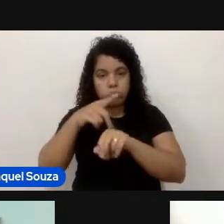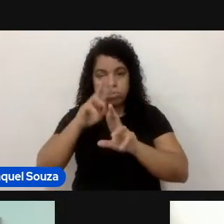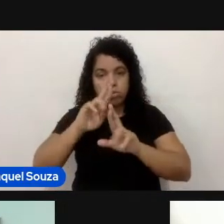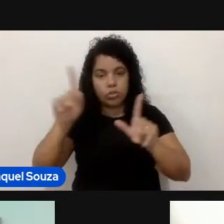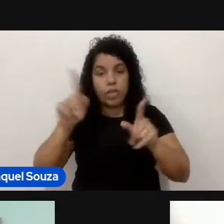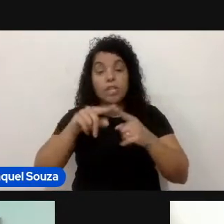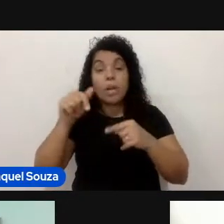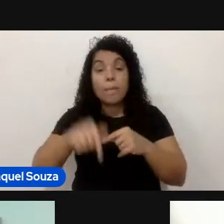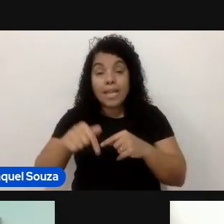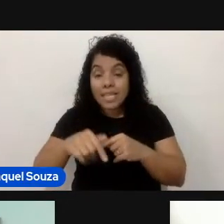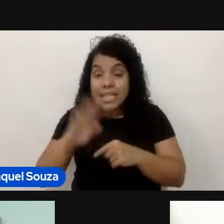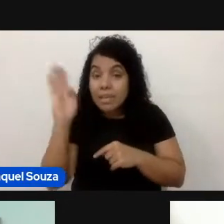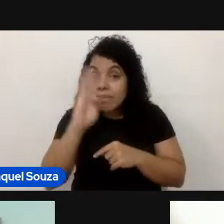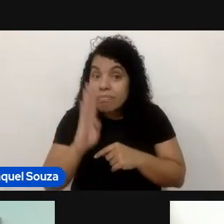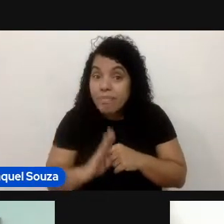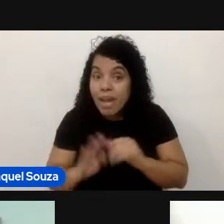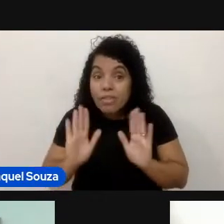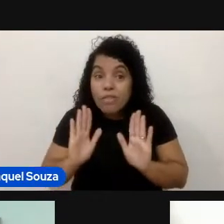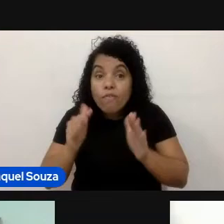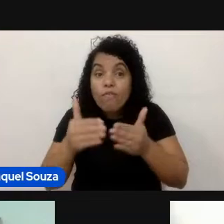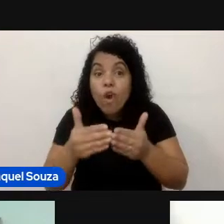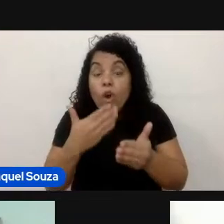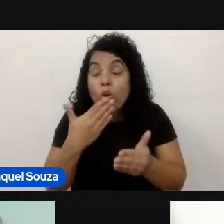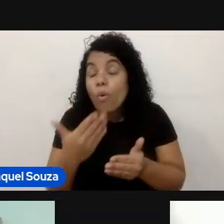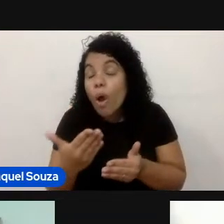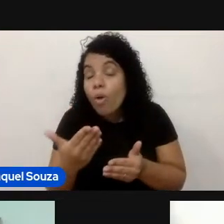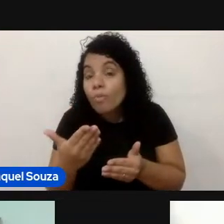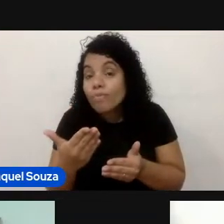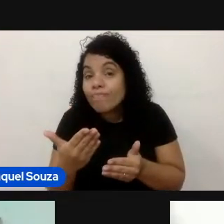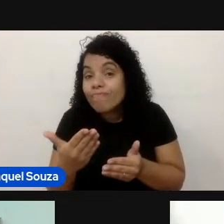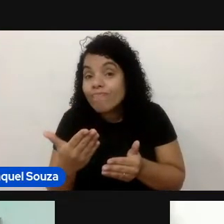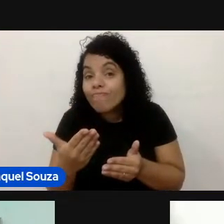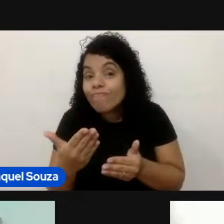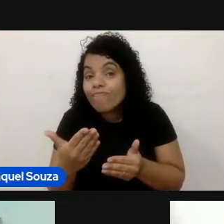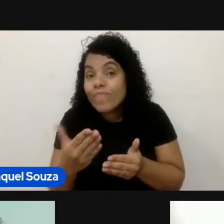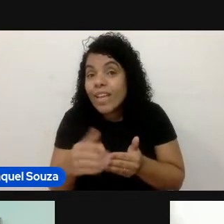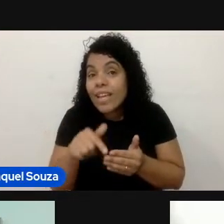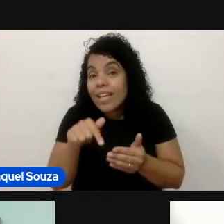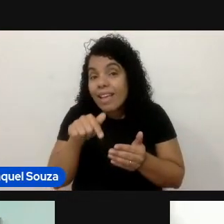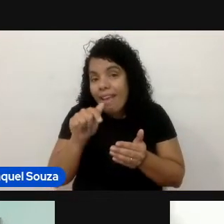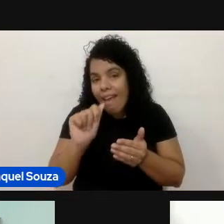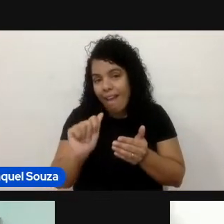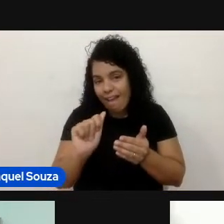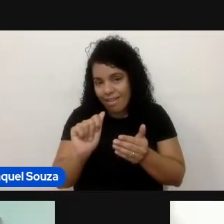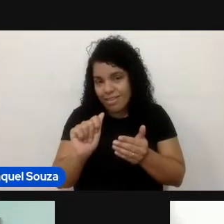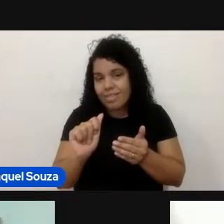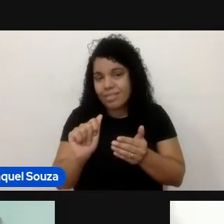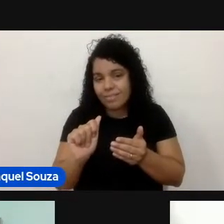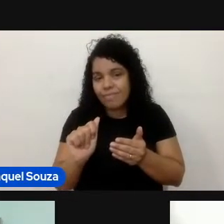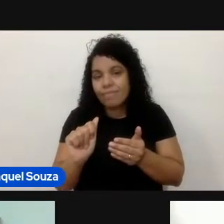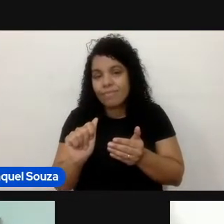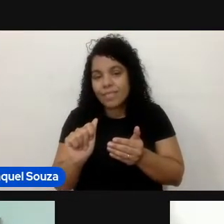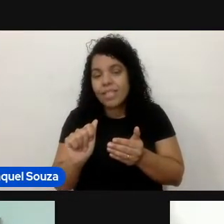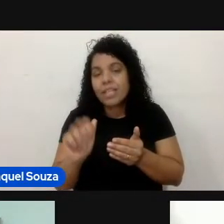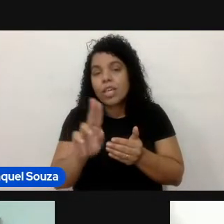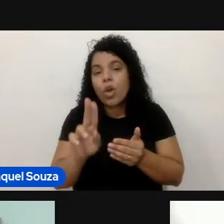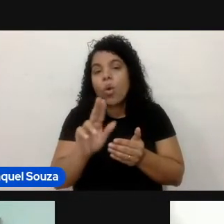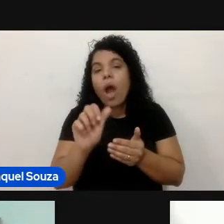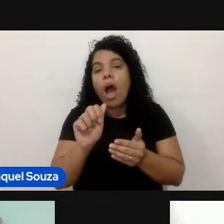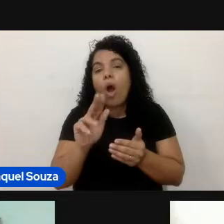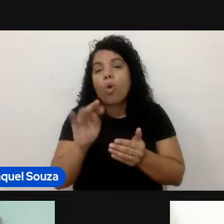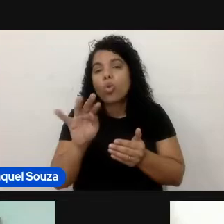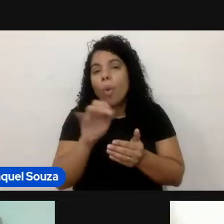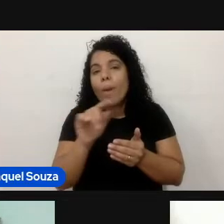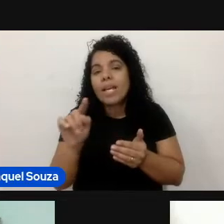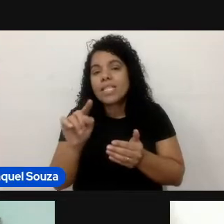brasileiro, ele está focando muito em QAs que utilizem automação e que levem um pouco